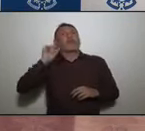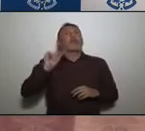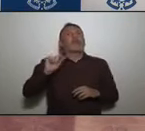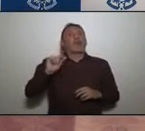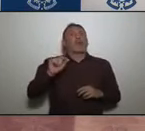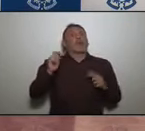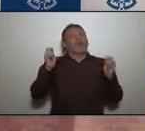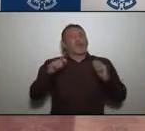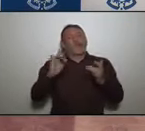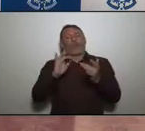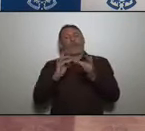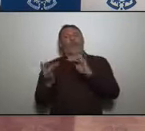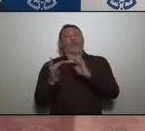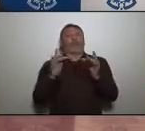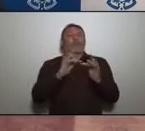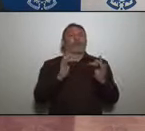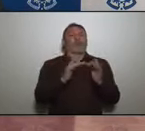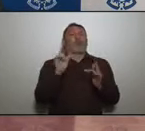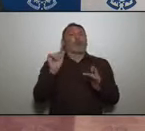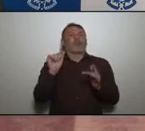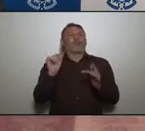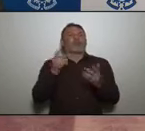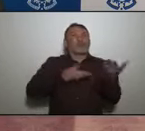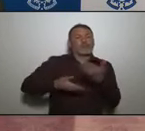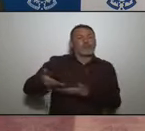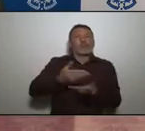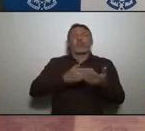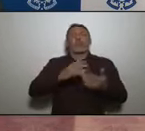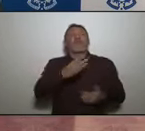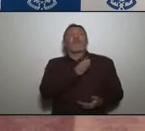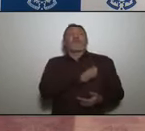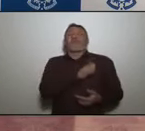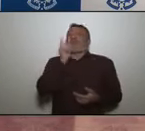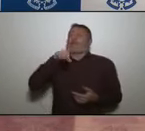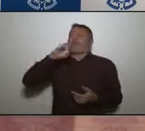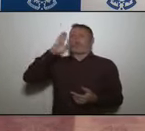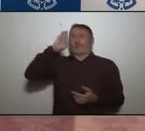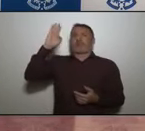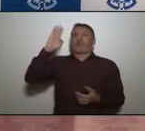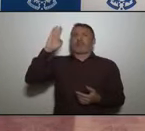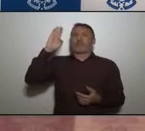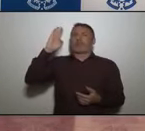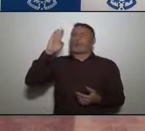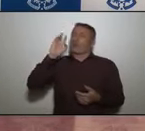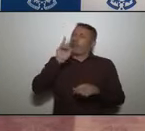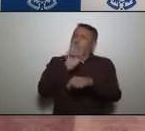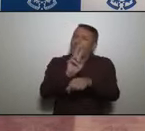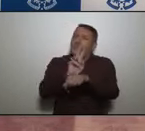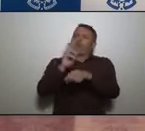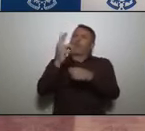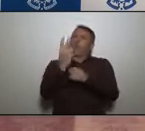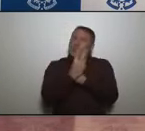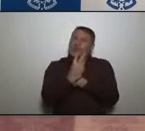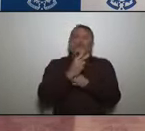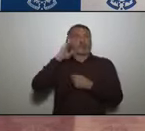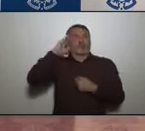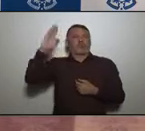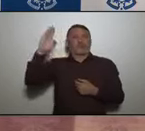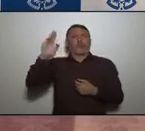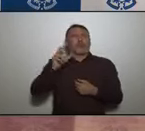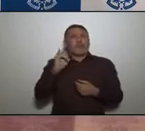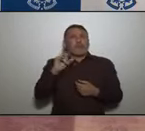de convivência onde a proteção à vida seja prioridade. Se a gente tiver jeito de achar um caminho